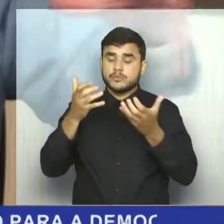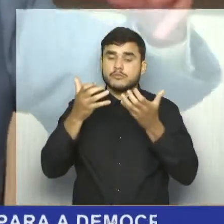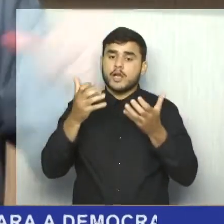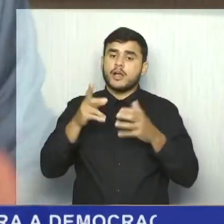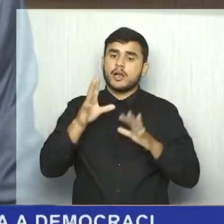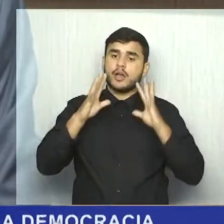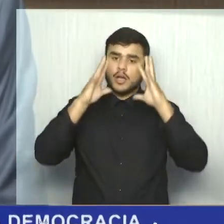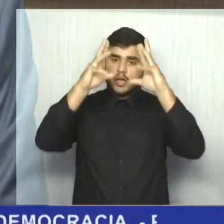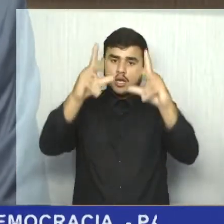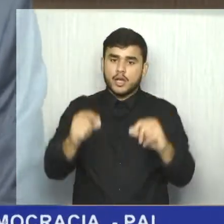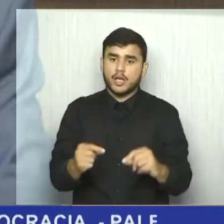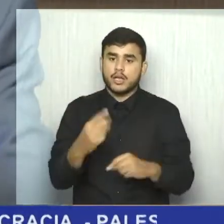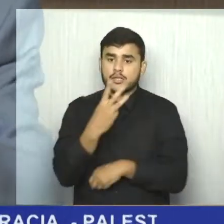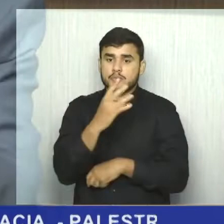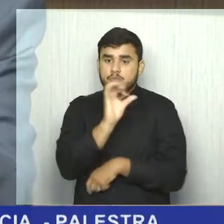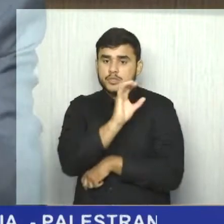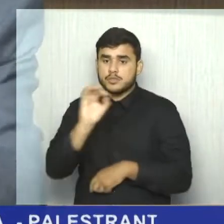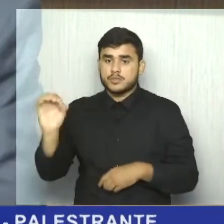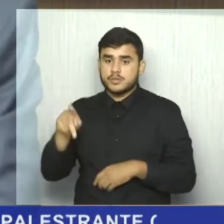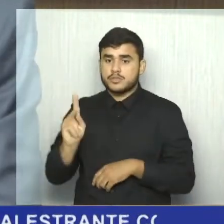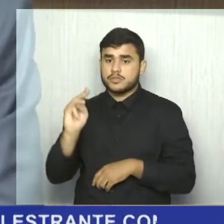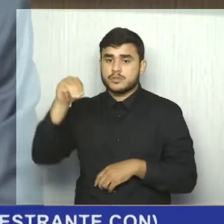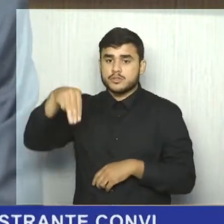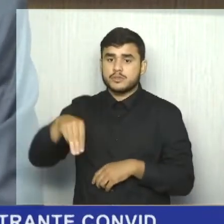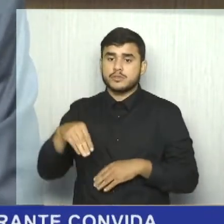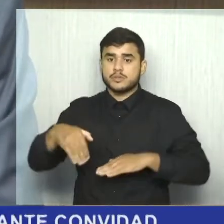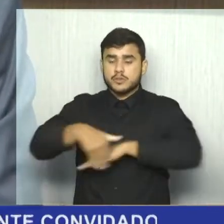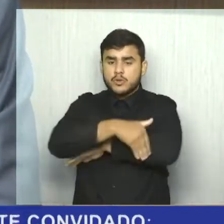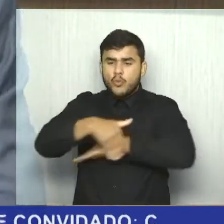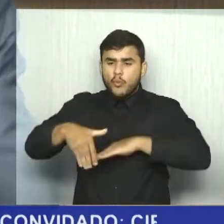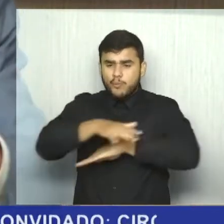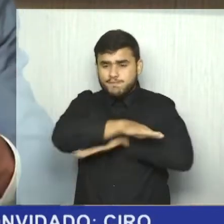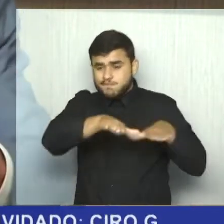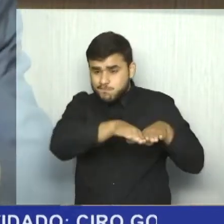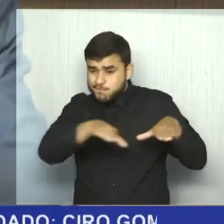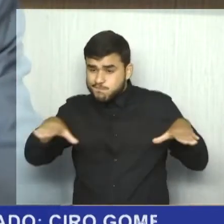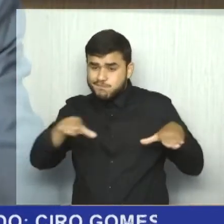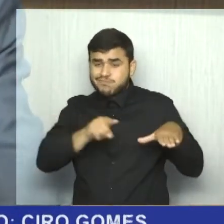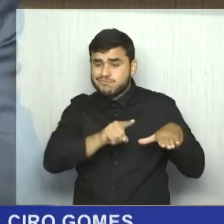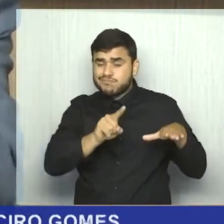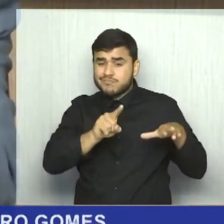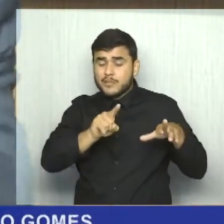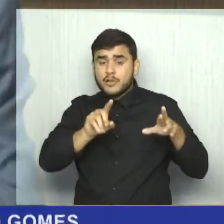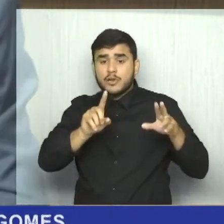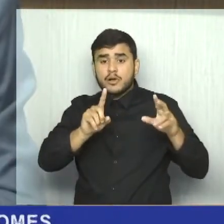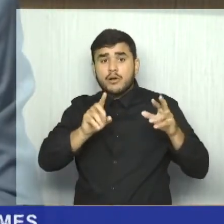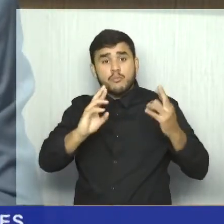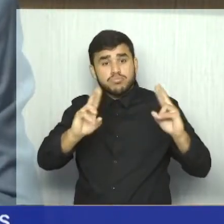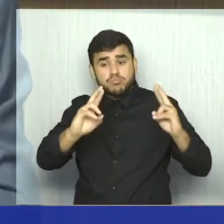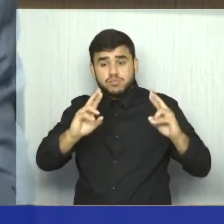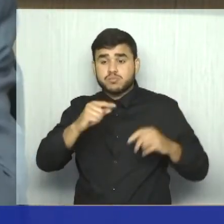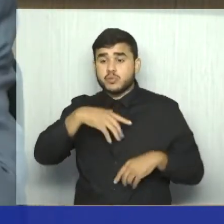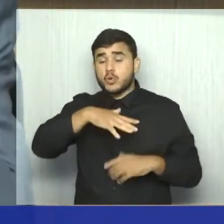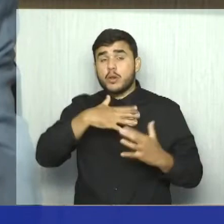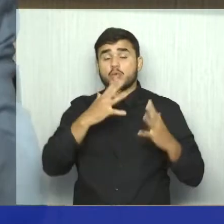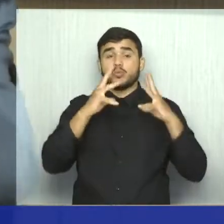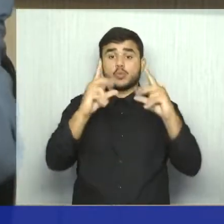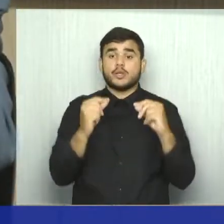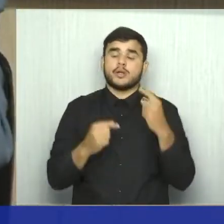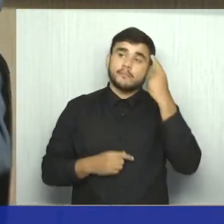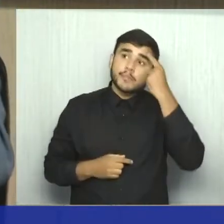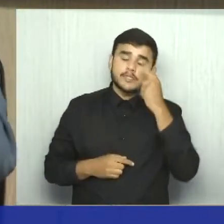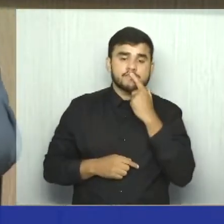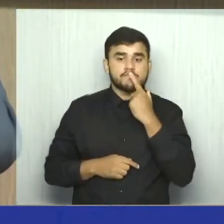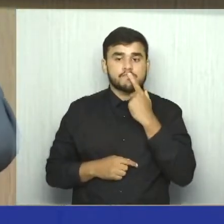fiz 3.600 quilômetros de asfalto, de estrada, e aí, resultado, veio uma ideia da gente fazer